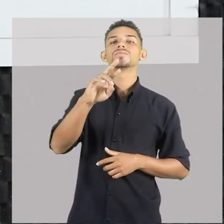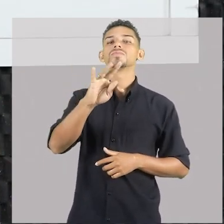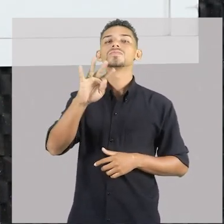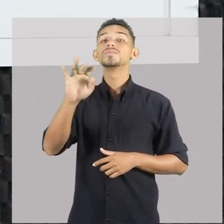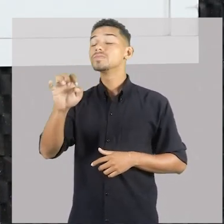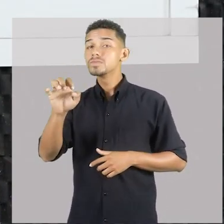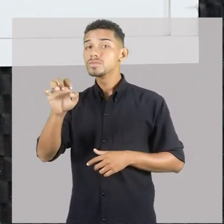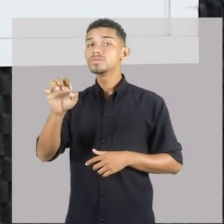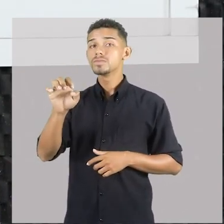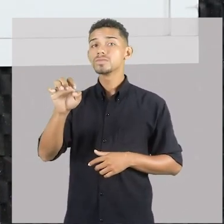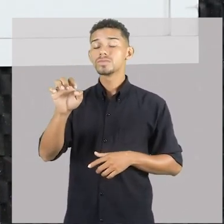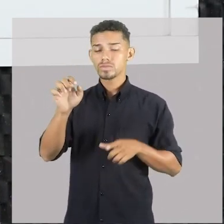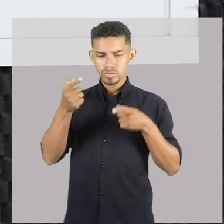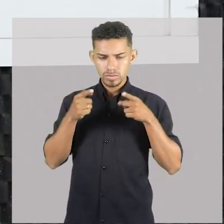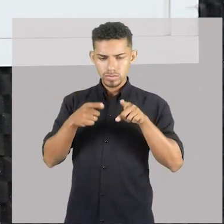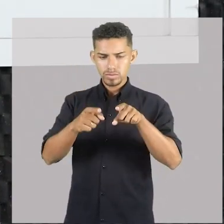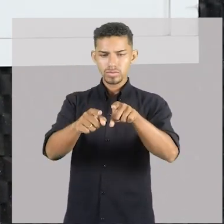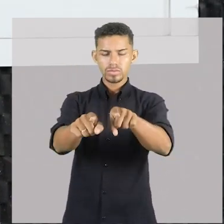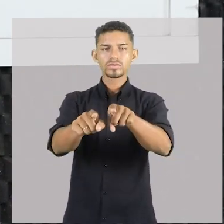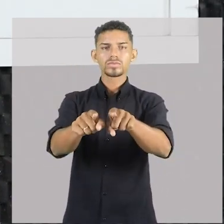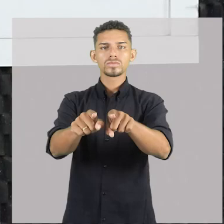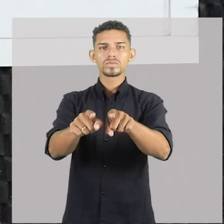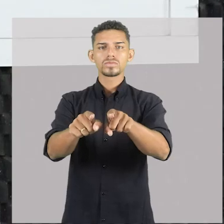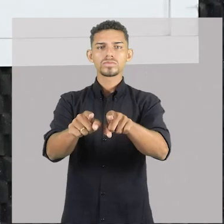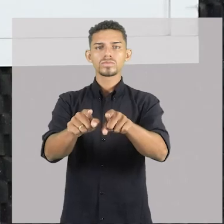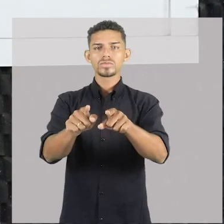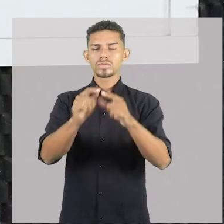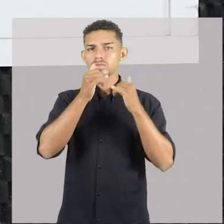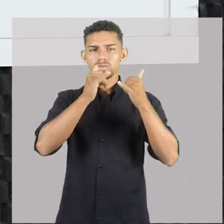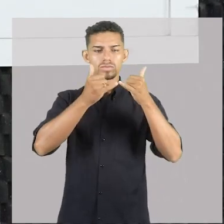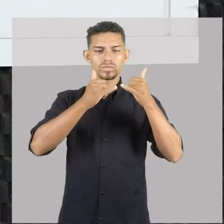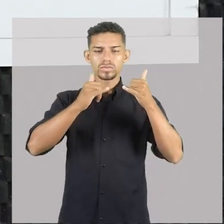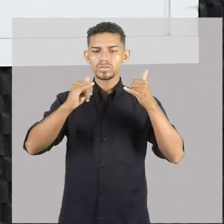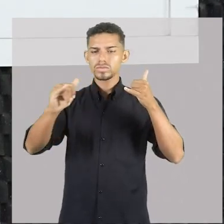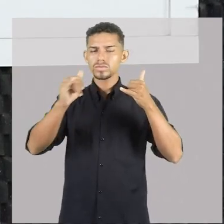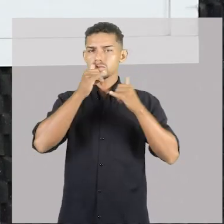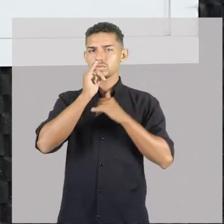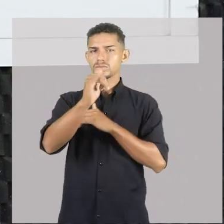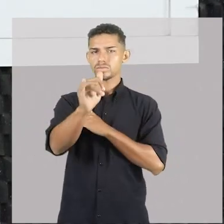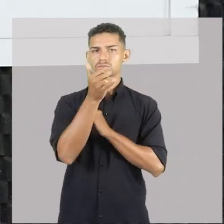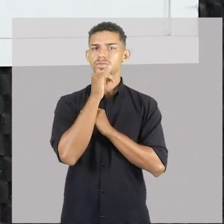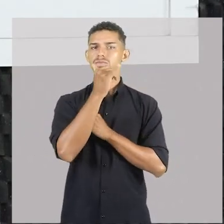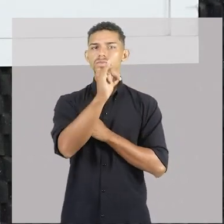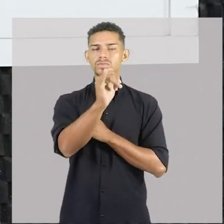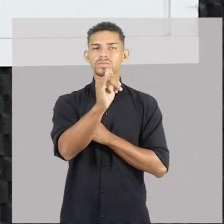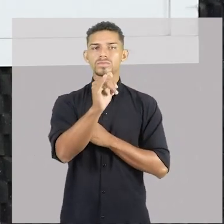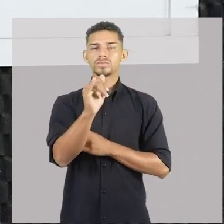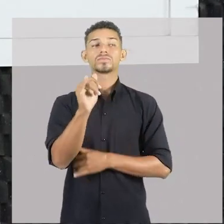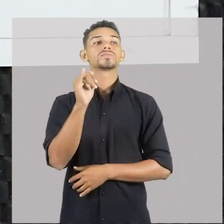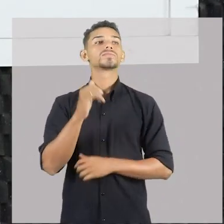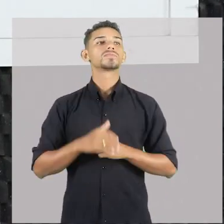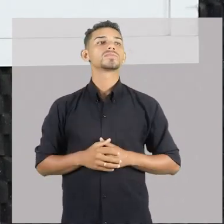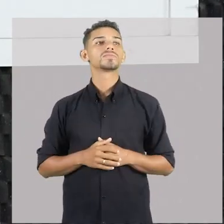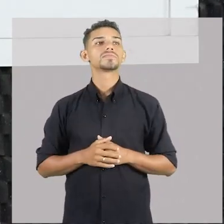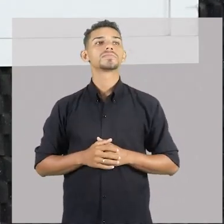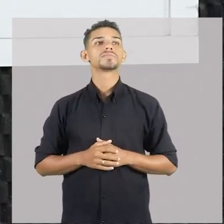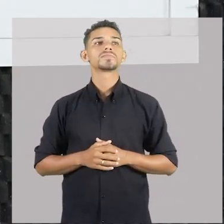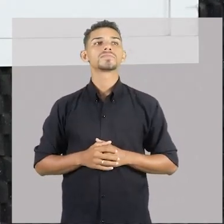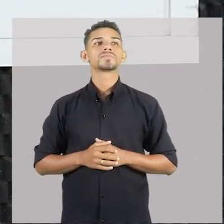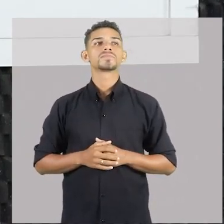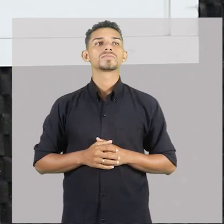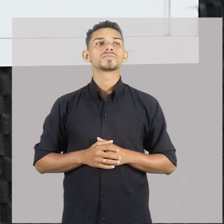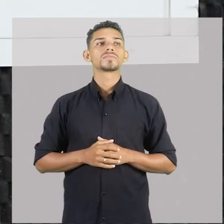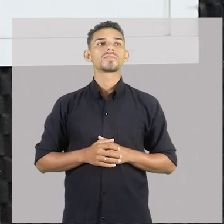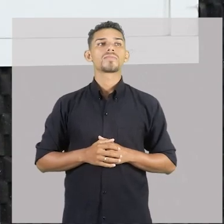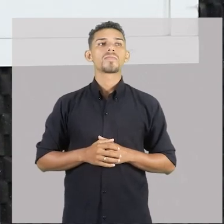elétrica. É a maneira organizada deles se movimentarem, ó. Ó. Indo para